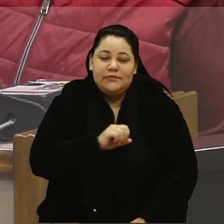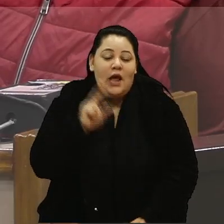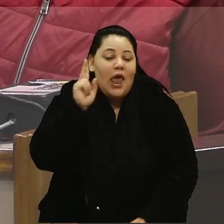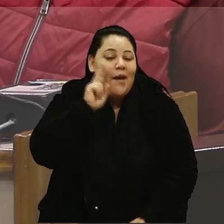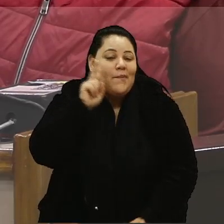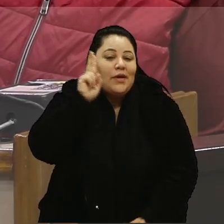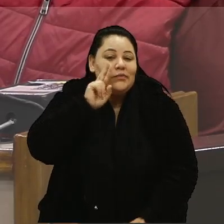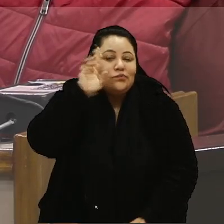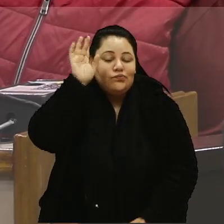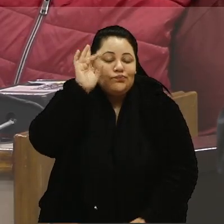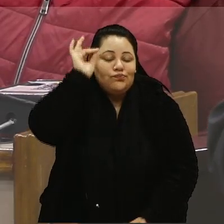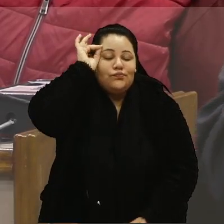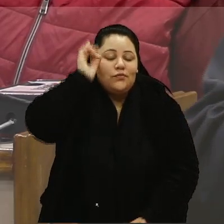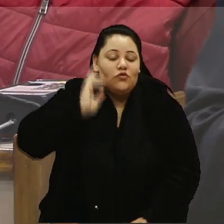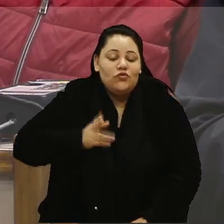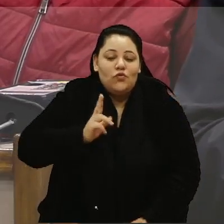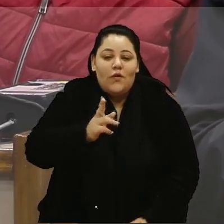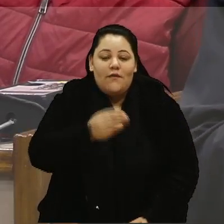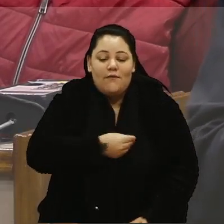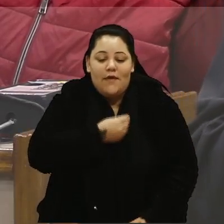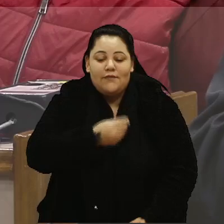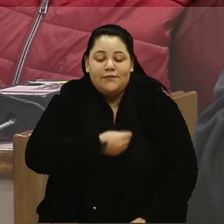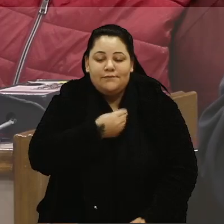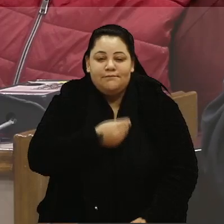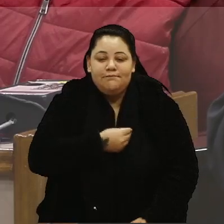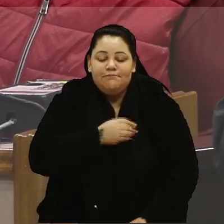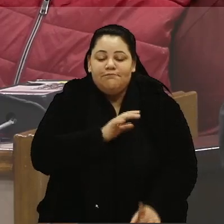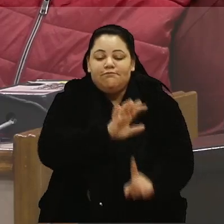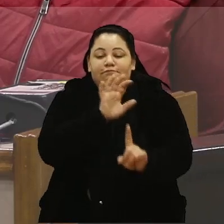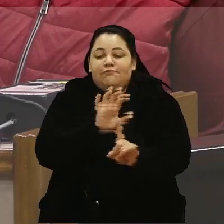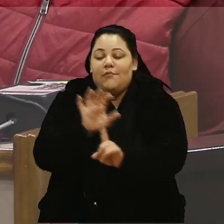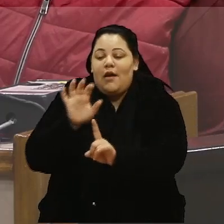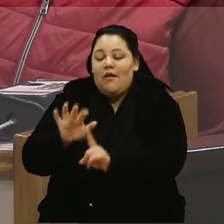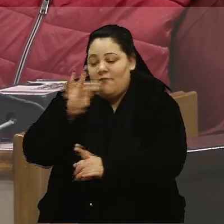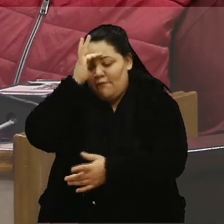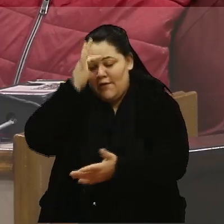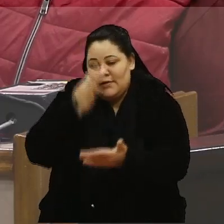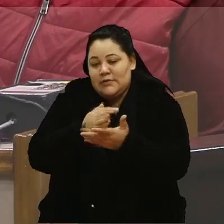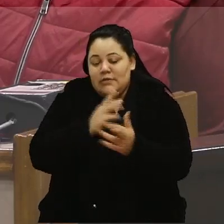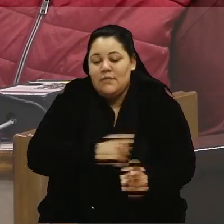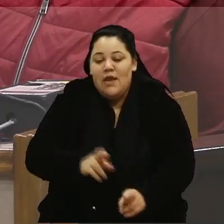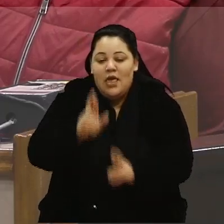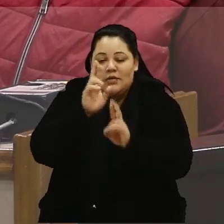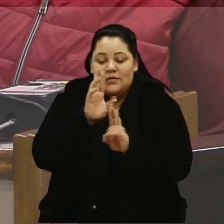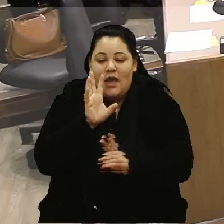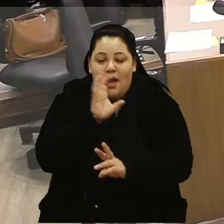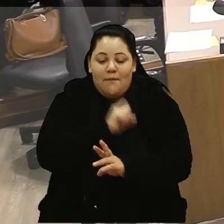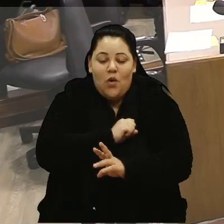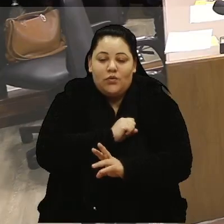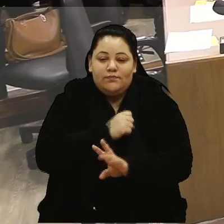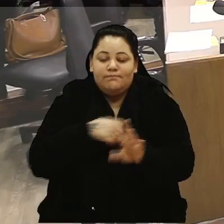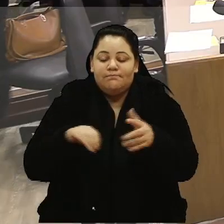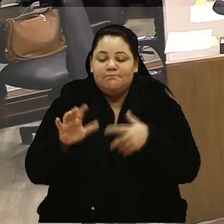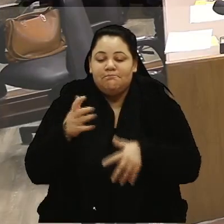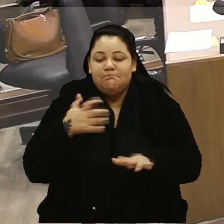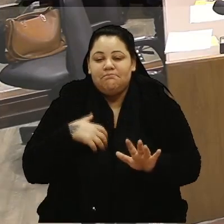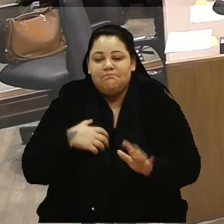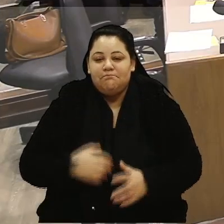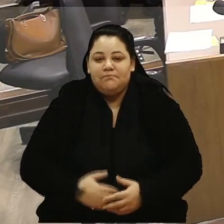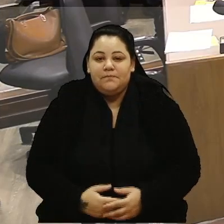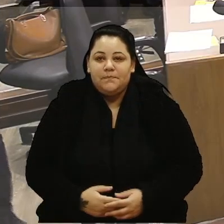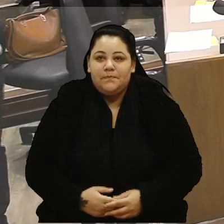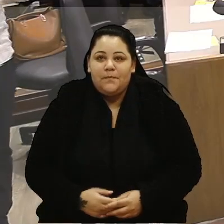entre nós, inspirando fé, esperança e amor ao próximo. Obrigado, presidente.